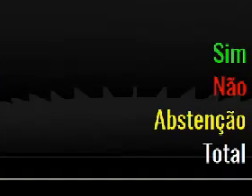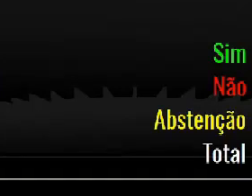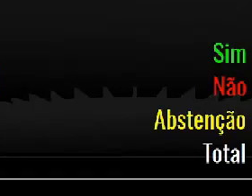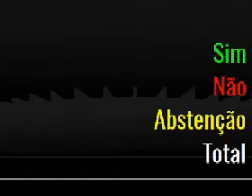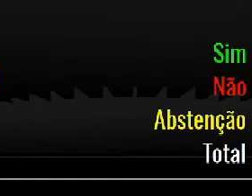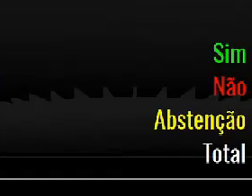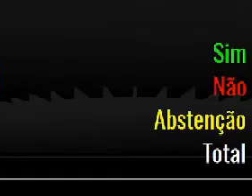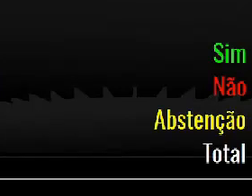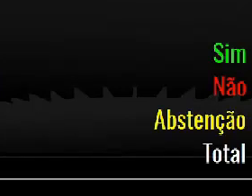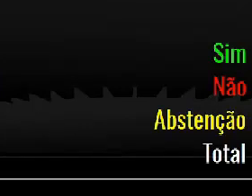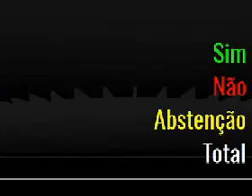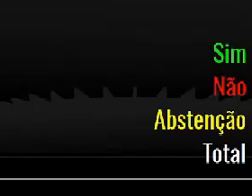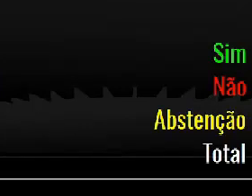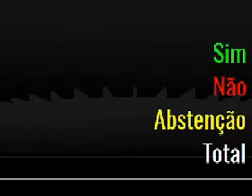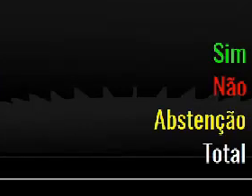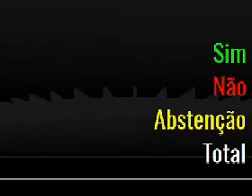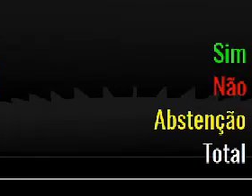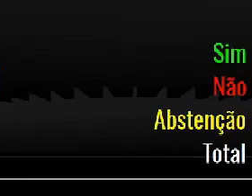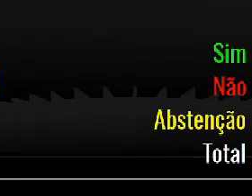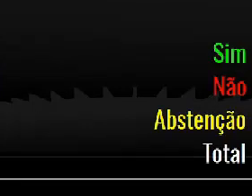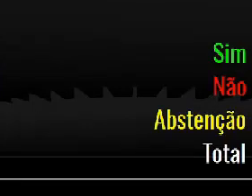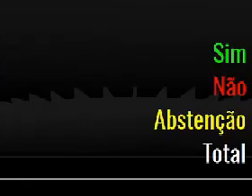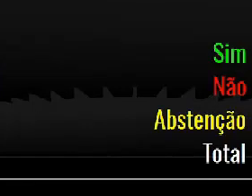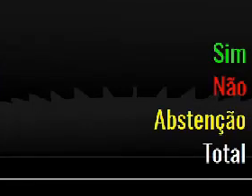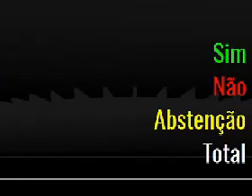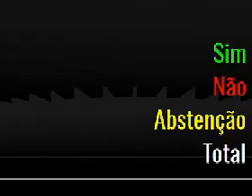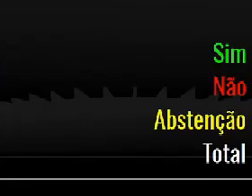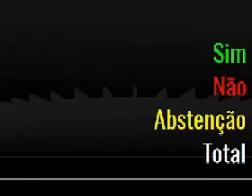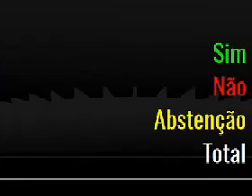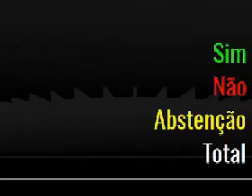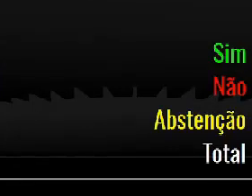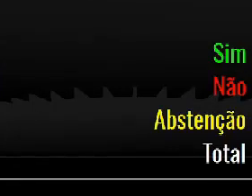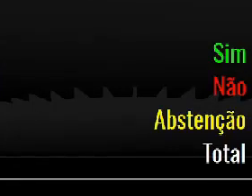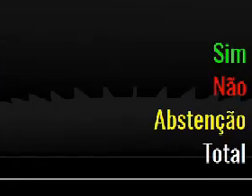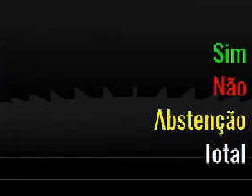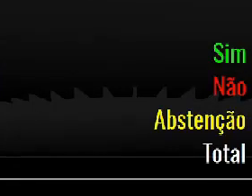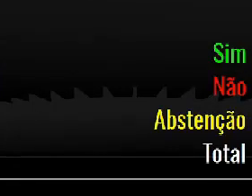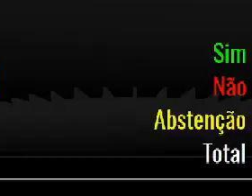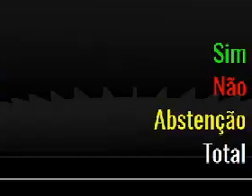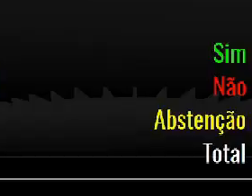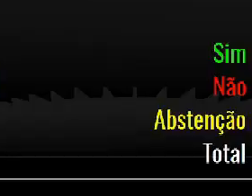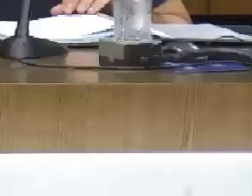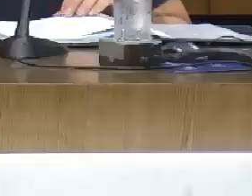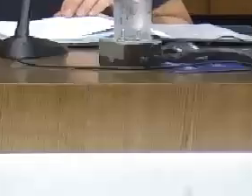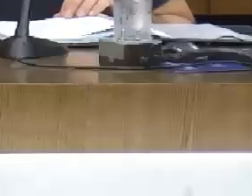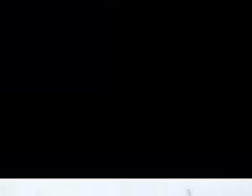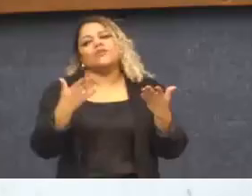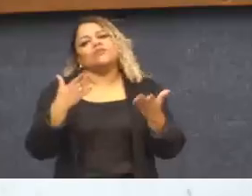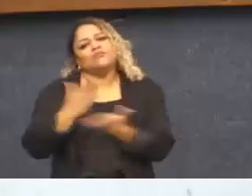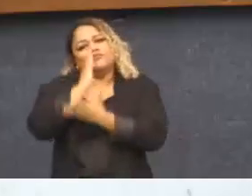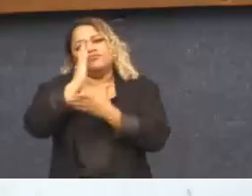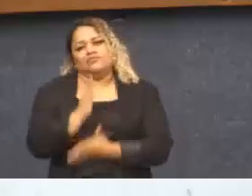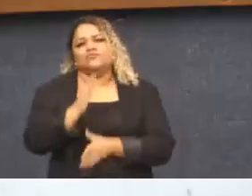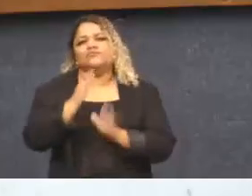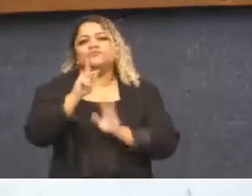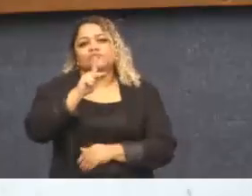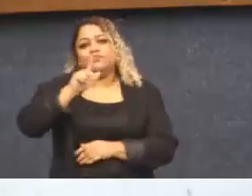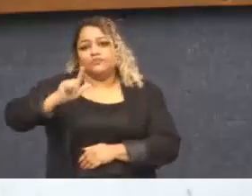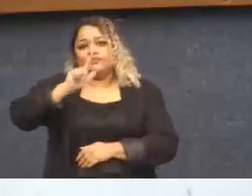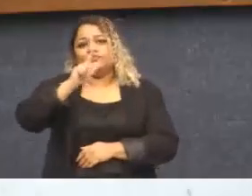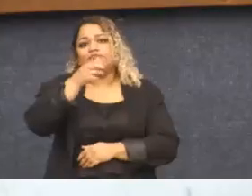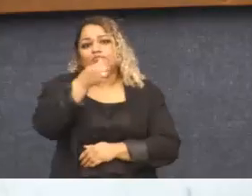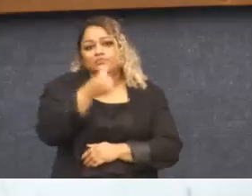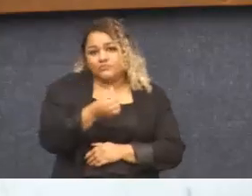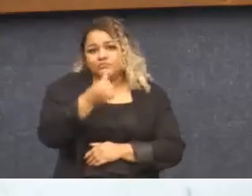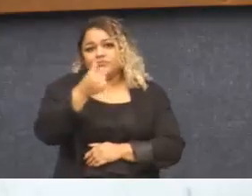Votou? Encerrada a votação. 39 votos favoráveis, nenhum voto contrário. Está aprovado o projeto de lei